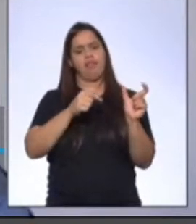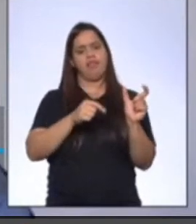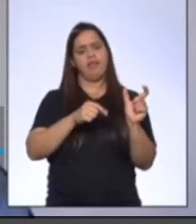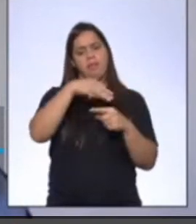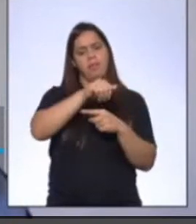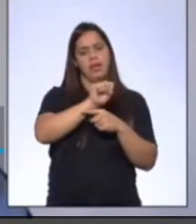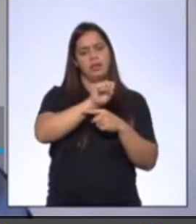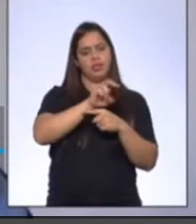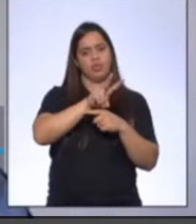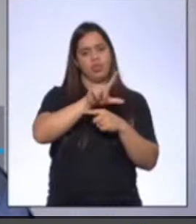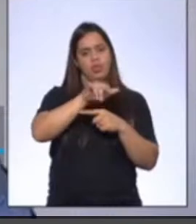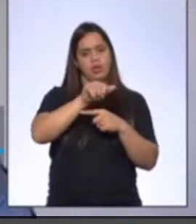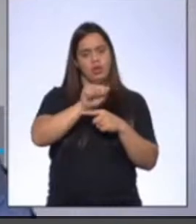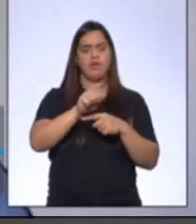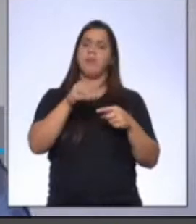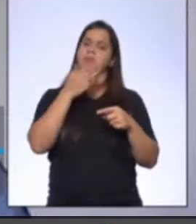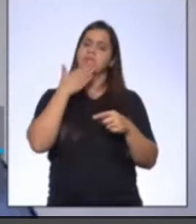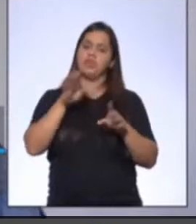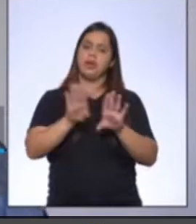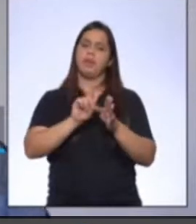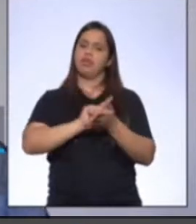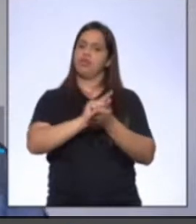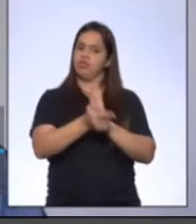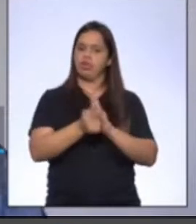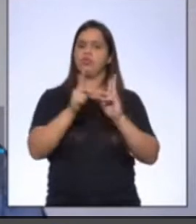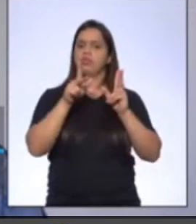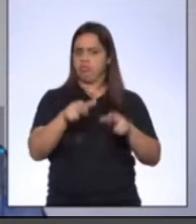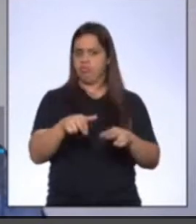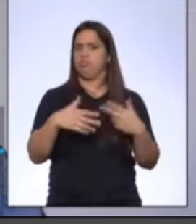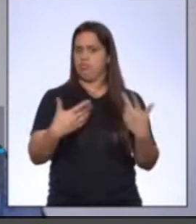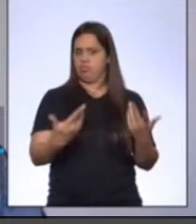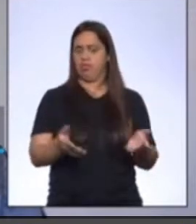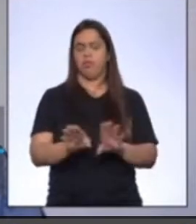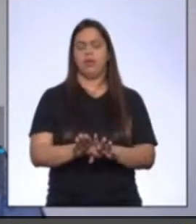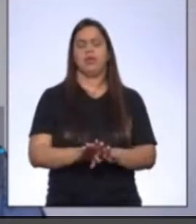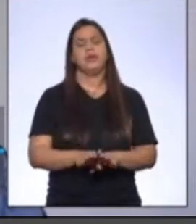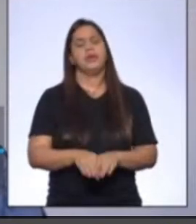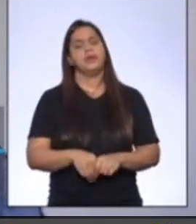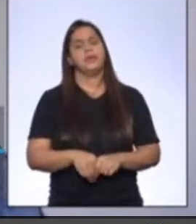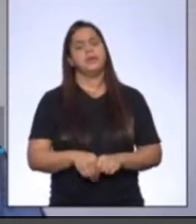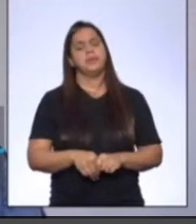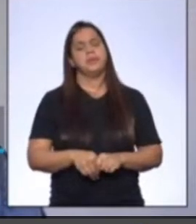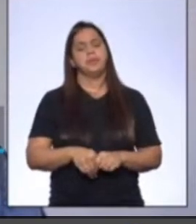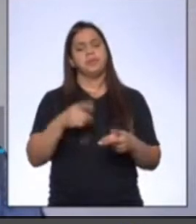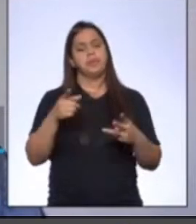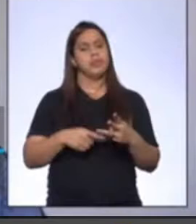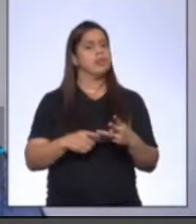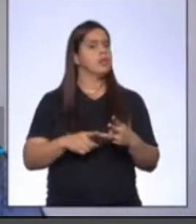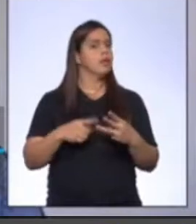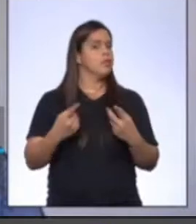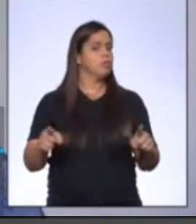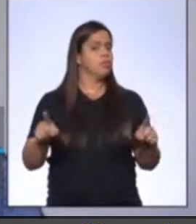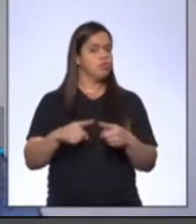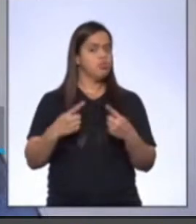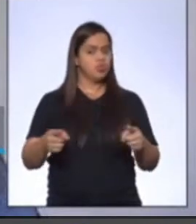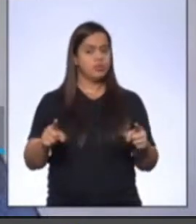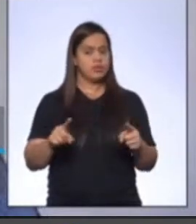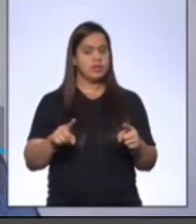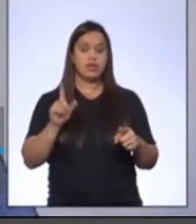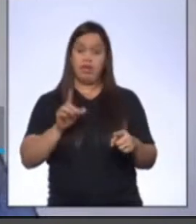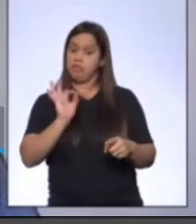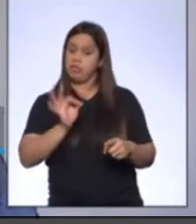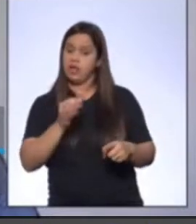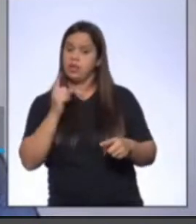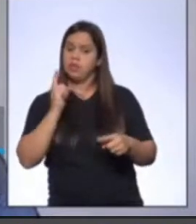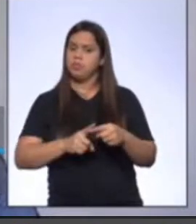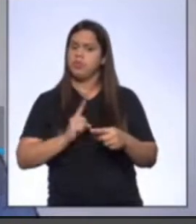complemento também do mesmo gênero, né? E, ou tocar músicas, que é correto, ó, músicas sérvias.